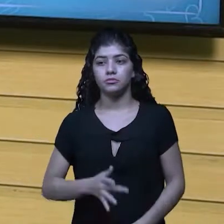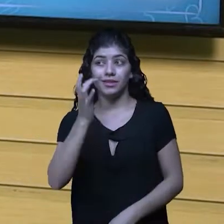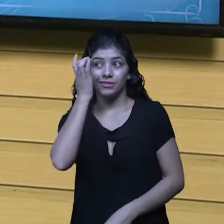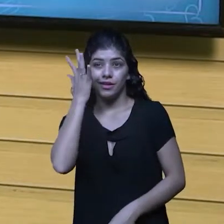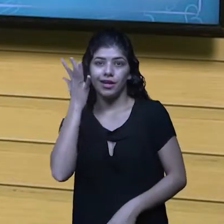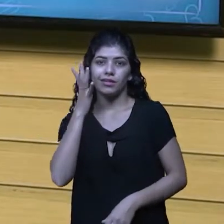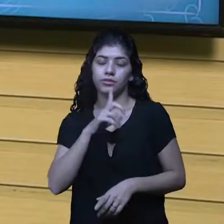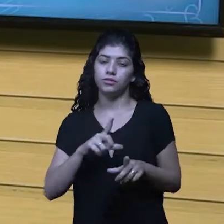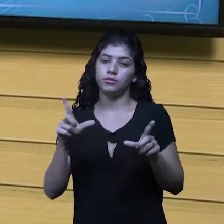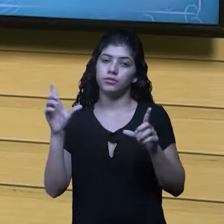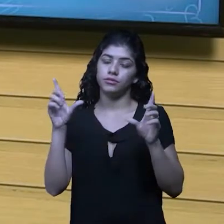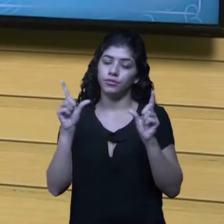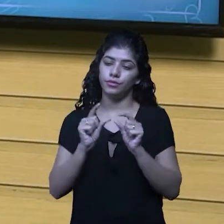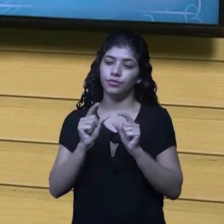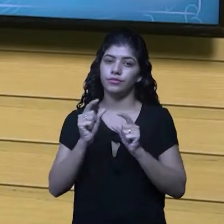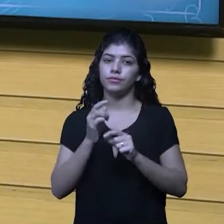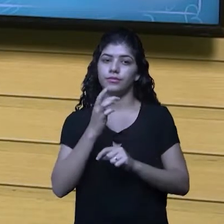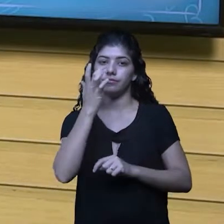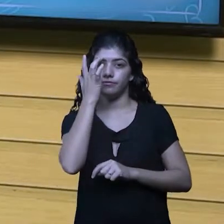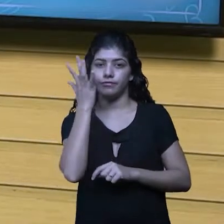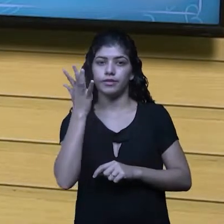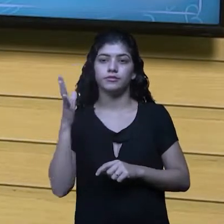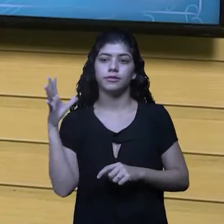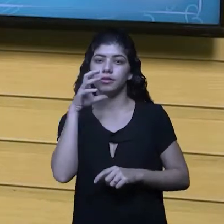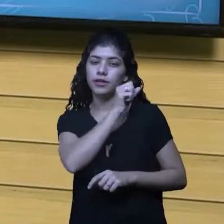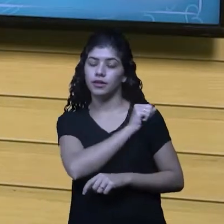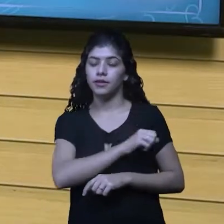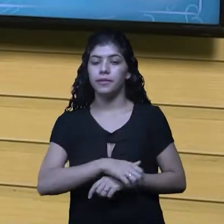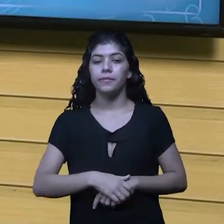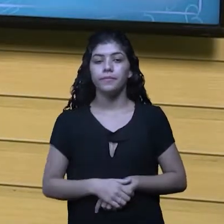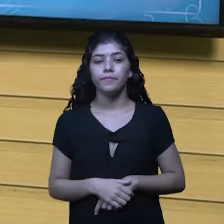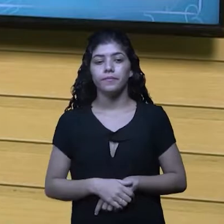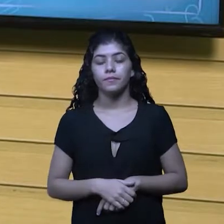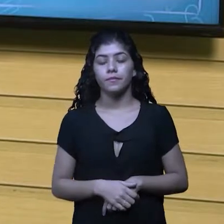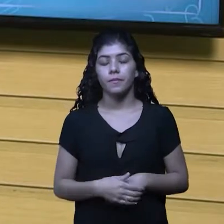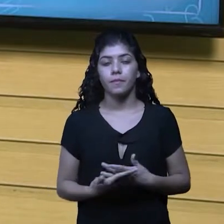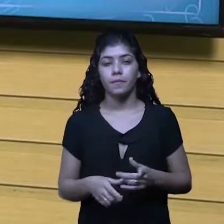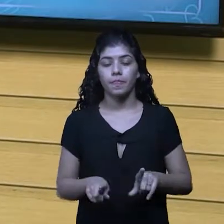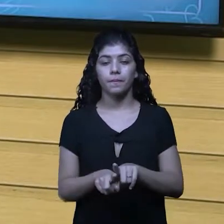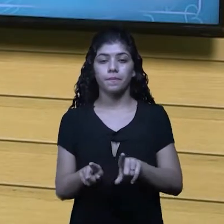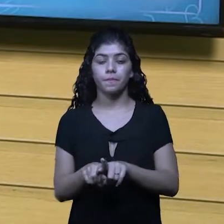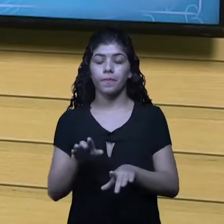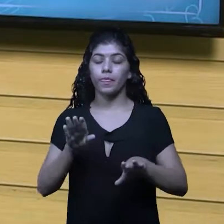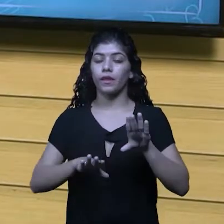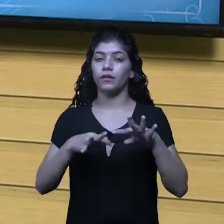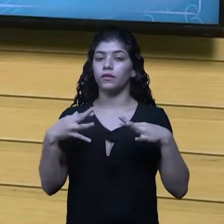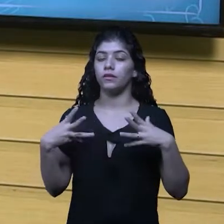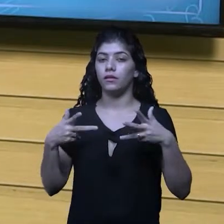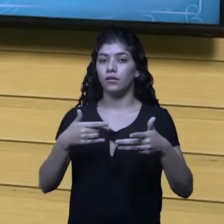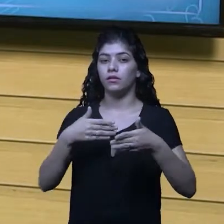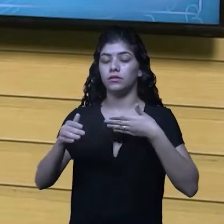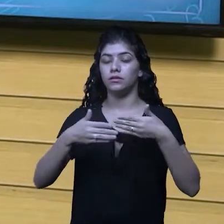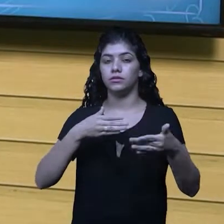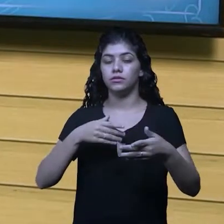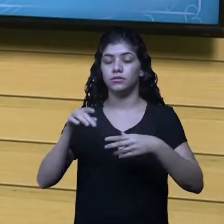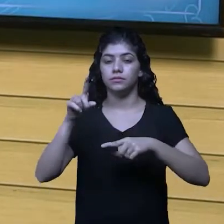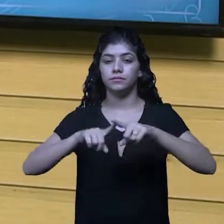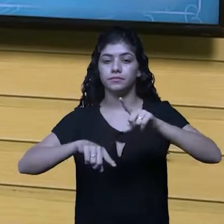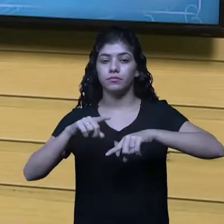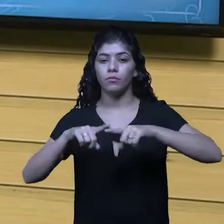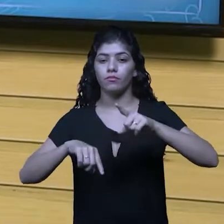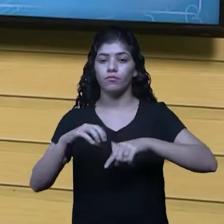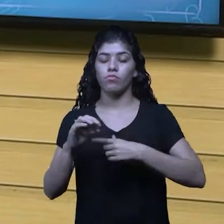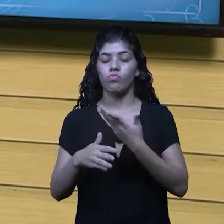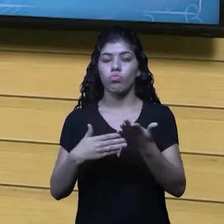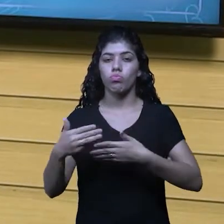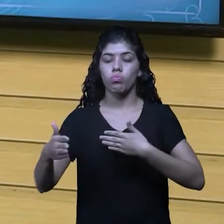resistência, menor será essa dificuldade. Porém, tem que entender uma coisa, todo e qualquer material,